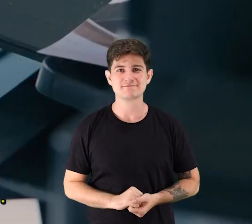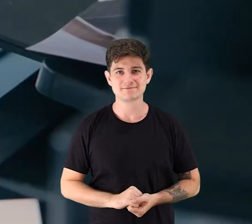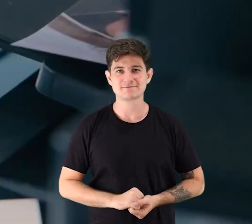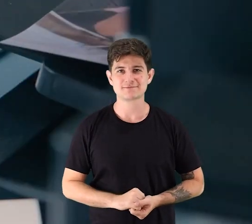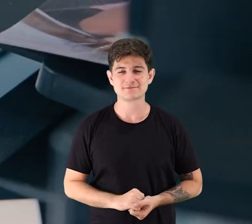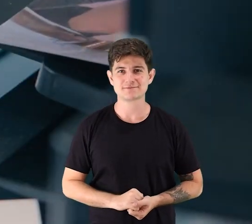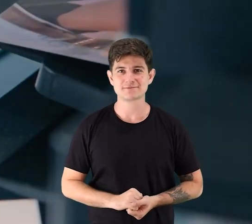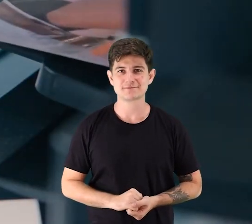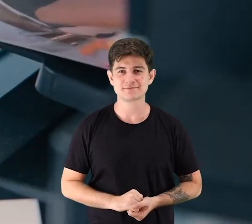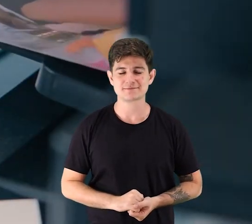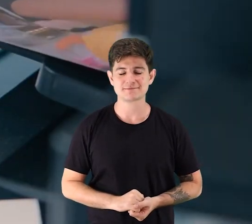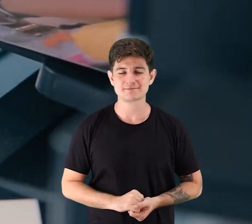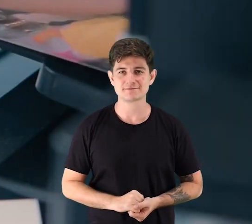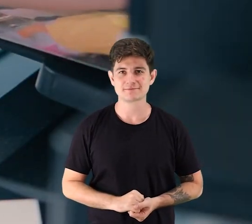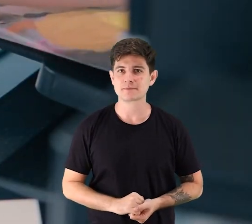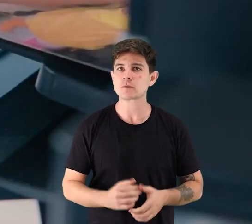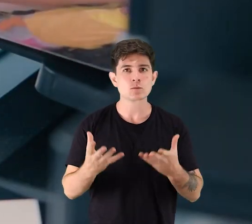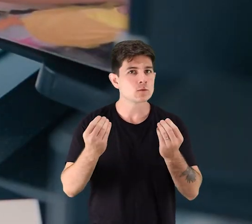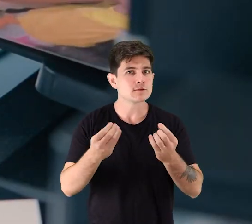Paracatu.